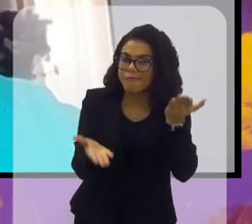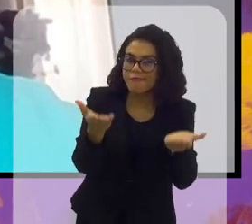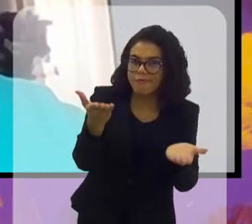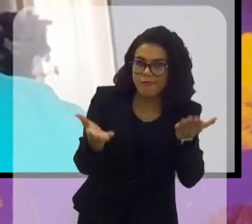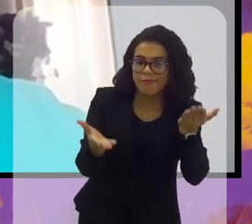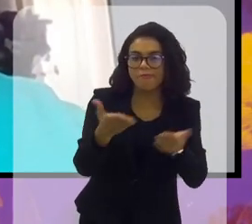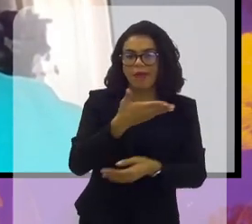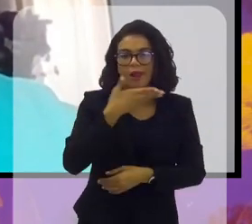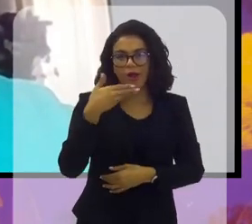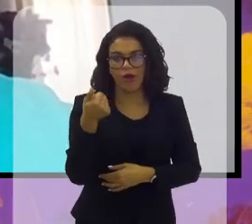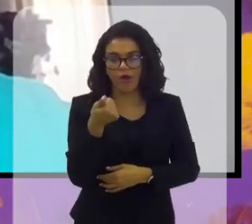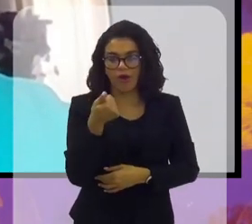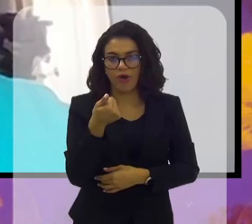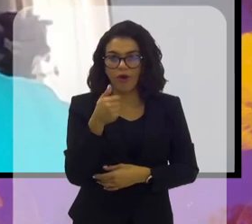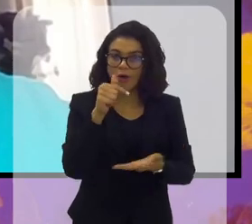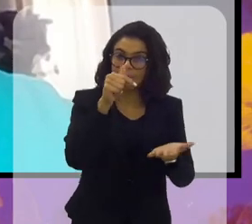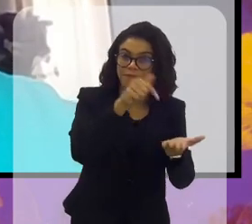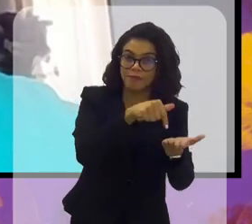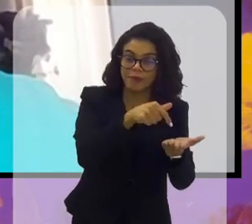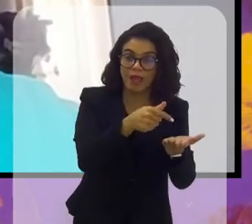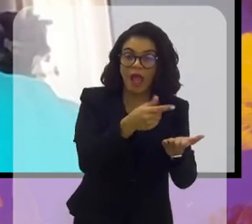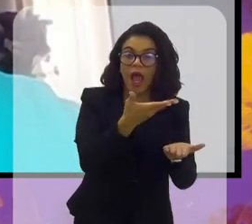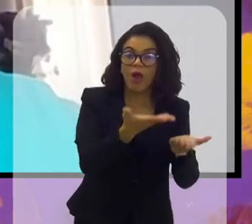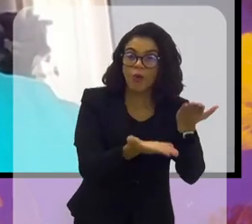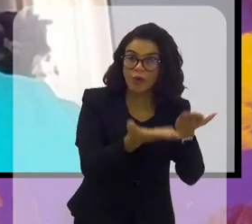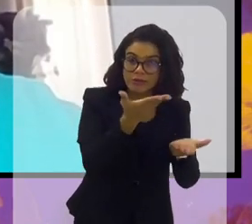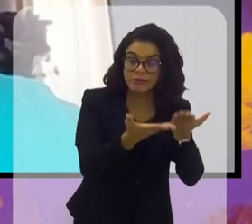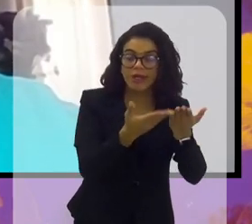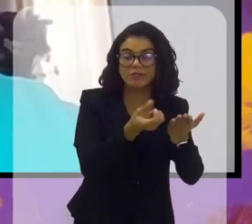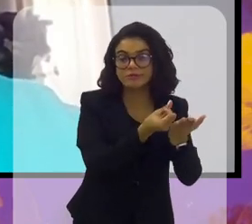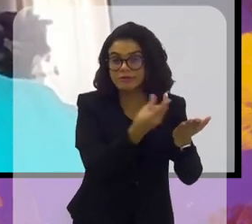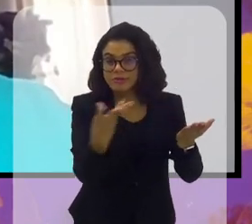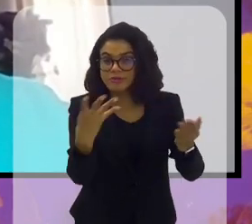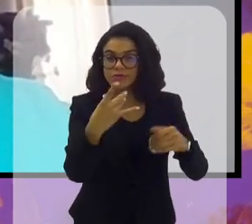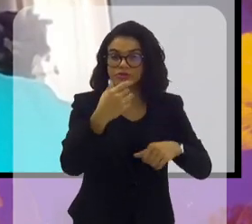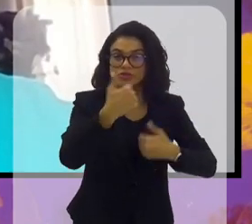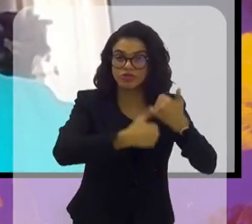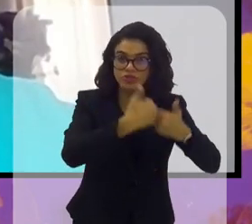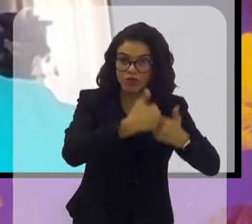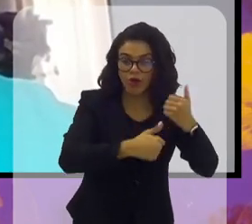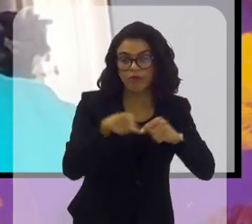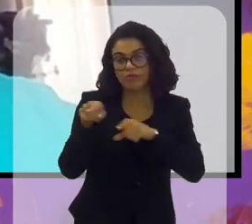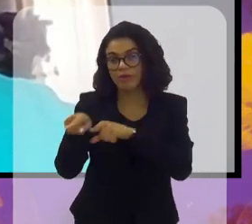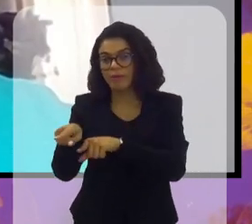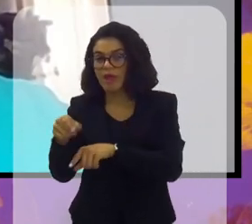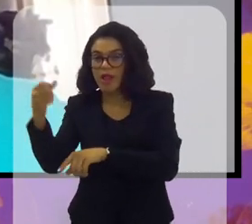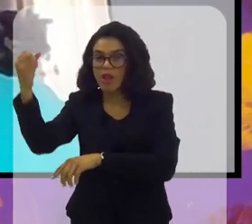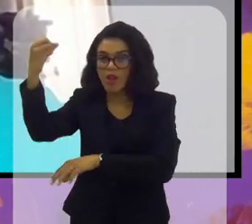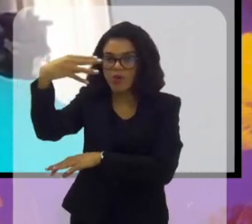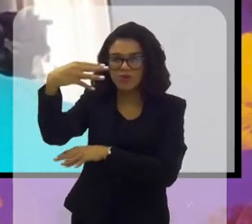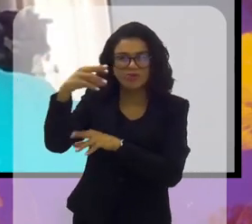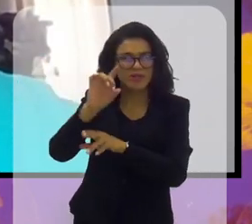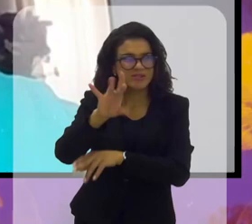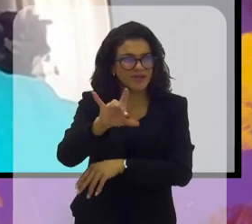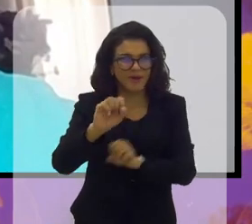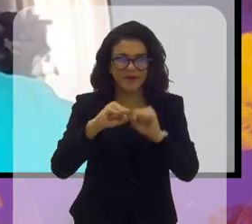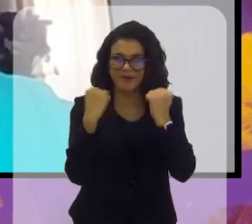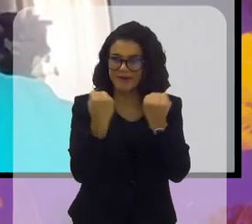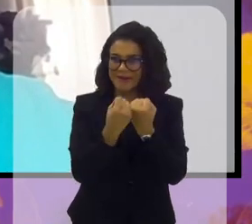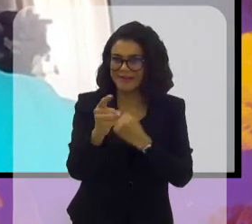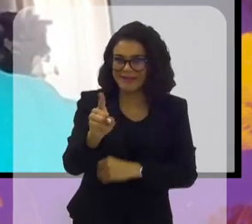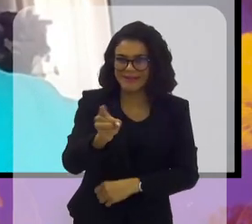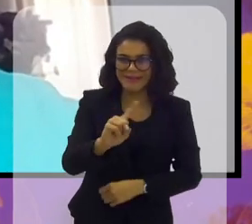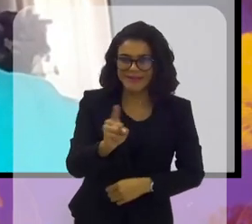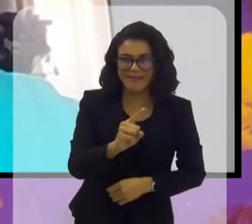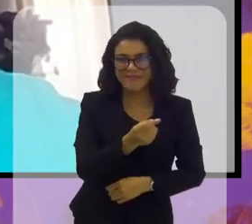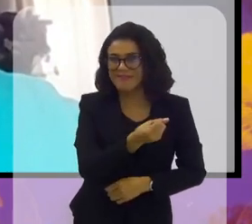equalização melhor entre a quantidade de jogos, a melhoria da entrada de luz, mas o problema de luz não é exclusivo do